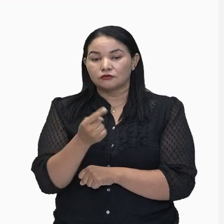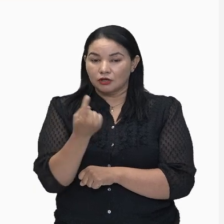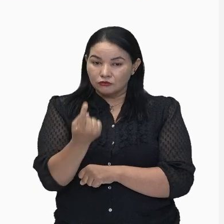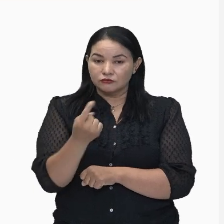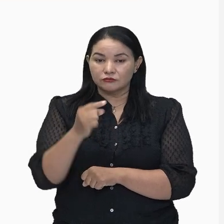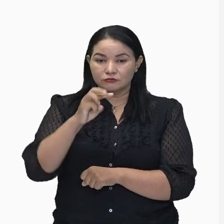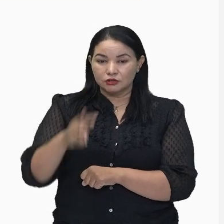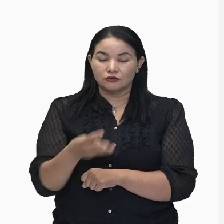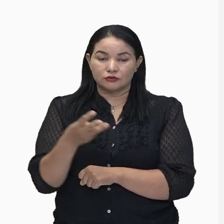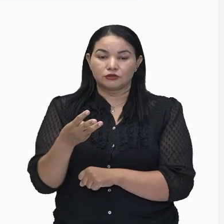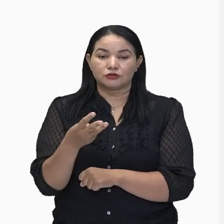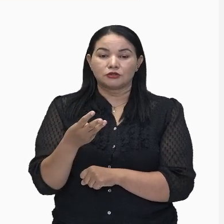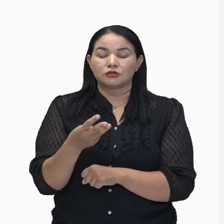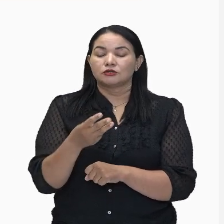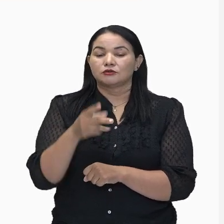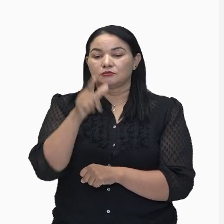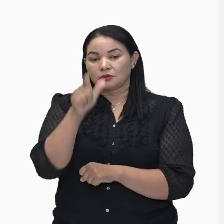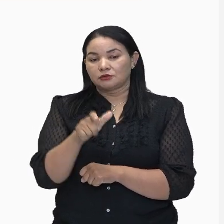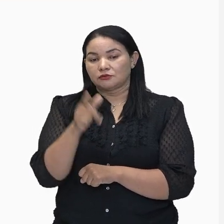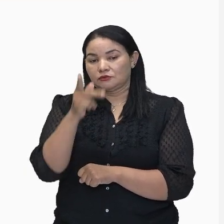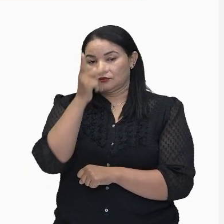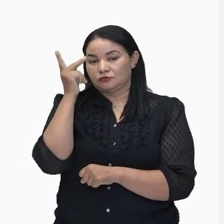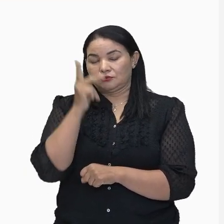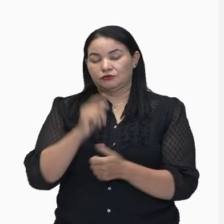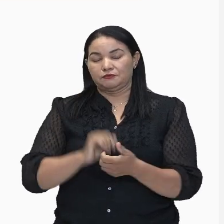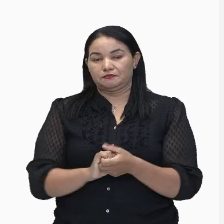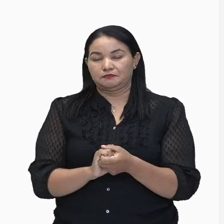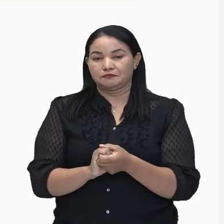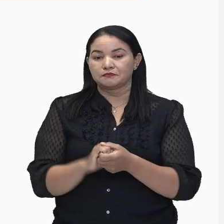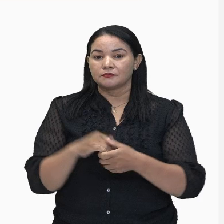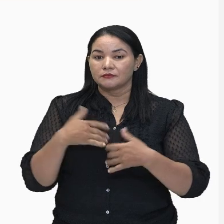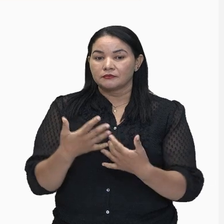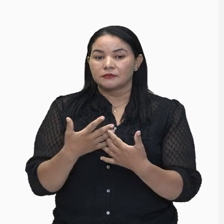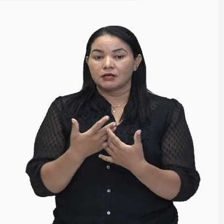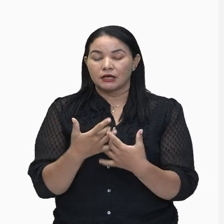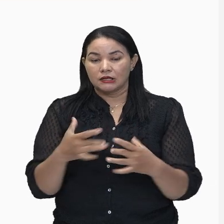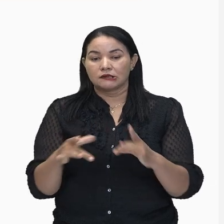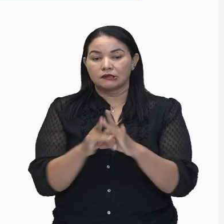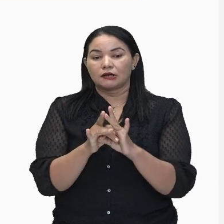189,1 milhões de pessoas, tá? Isso